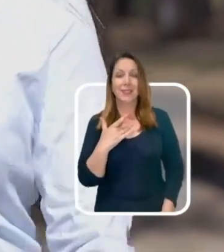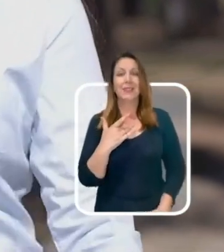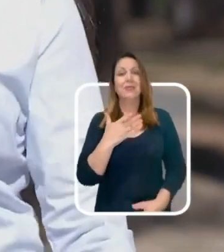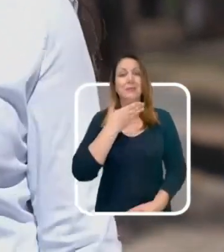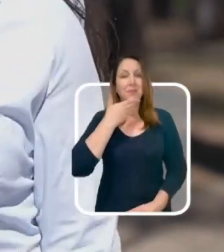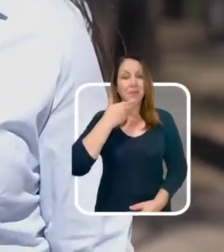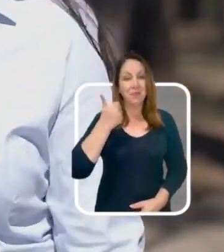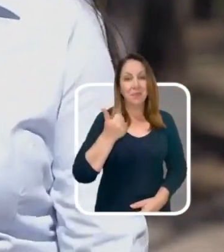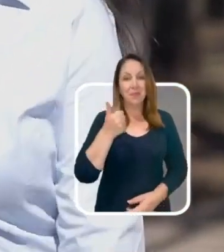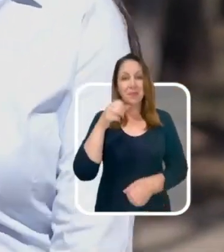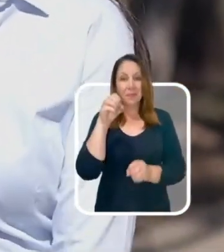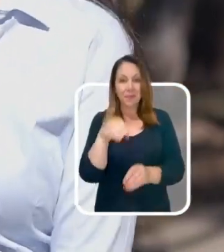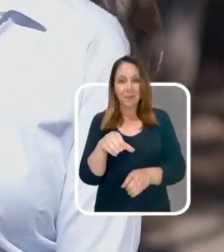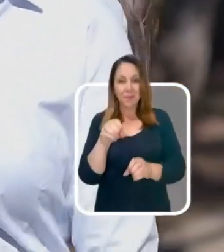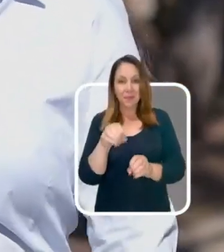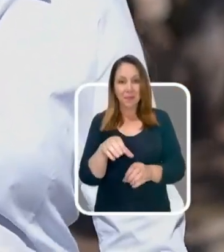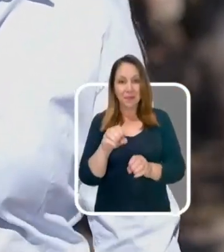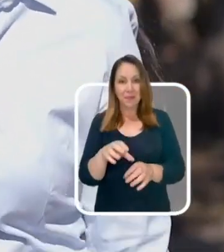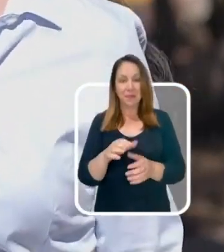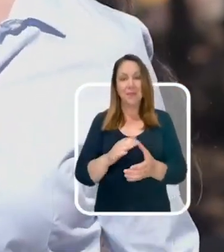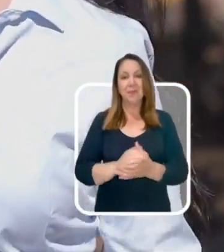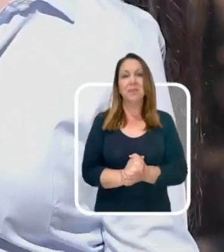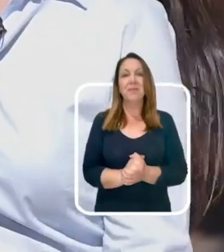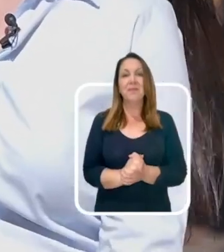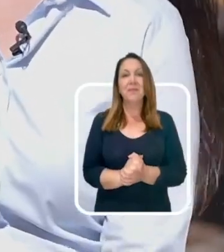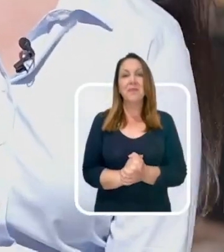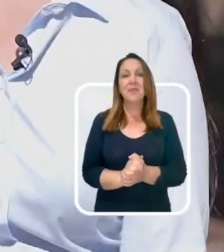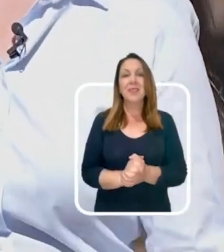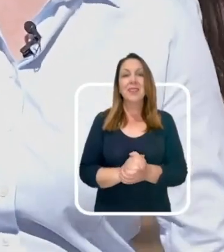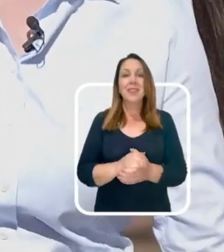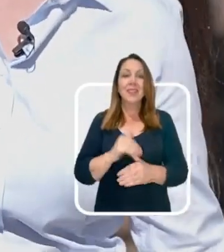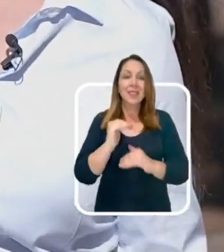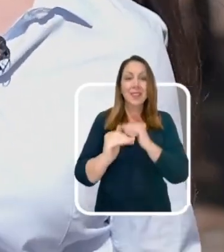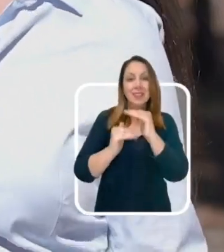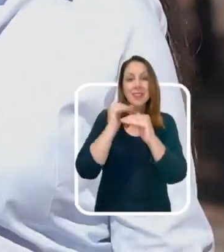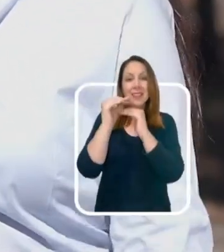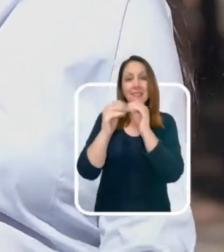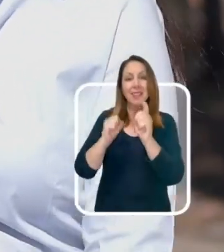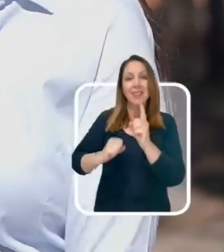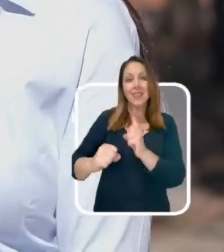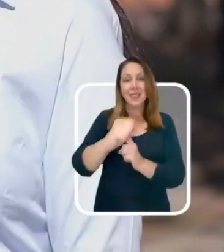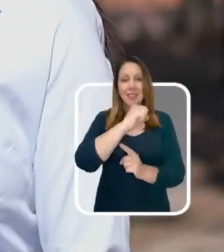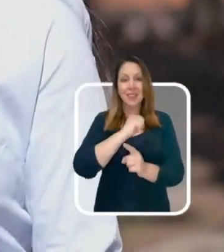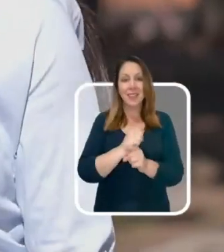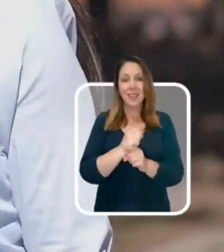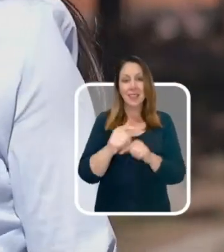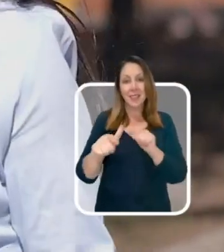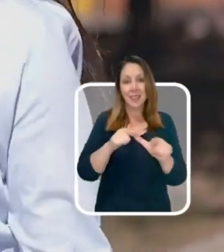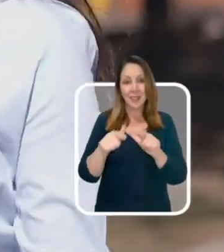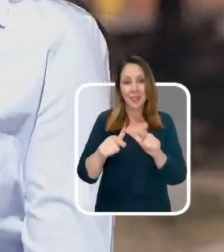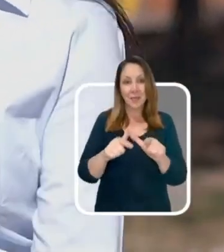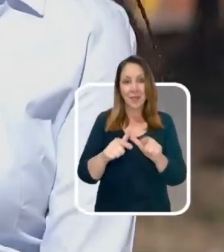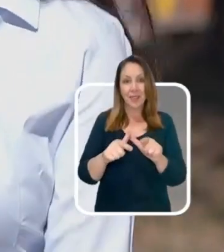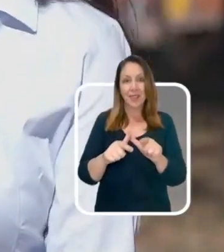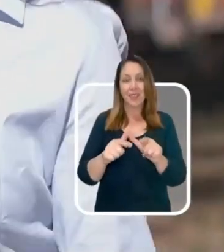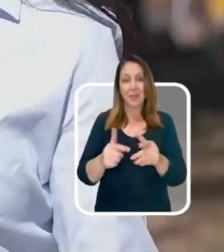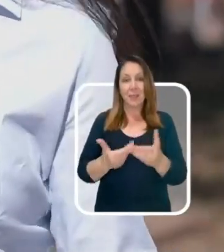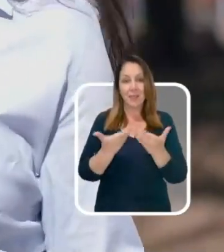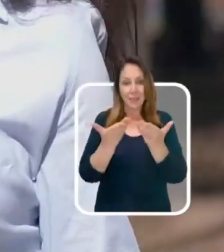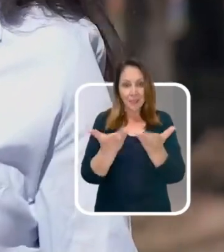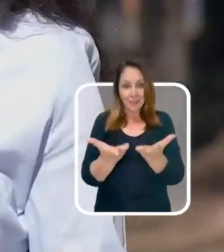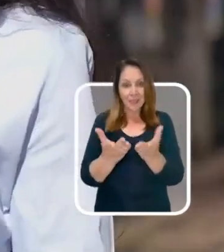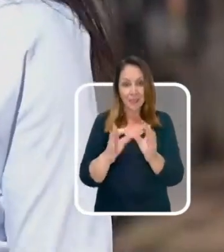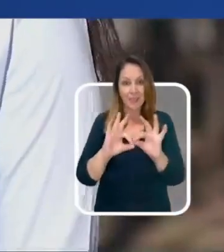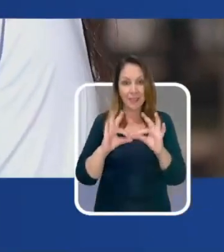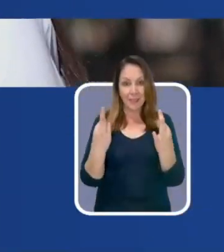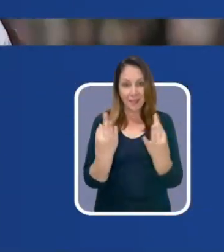dignidade, educação de qualidade, desenvolvimento social, com emprego e renda para você e para a